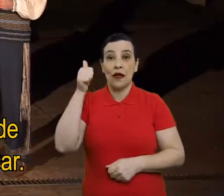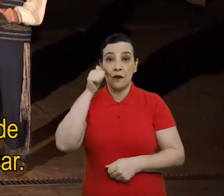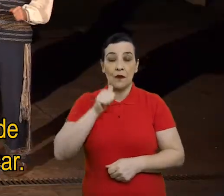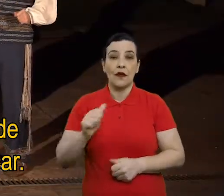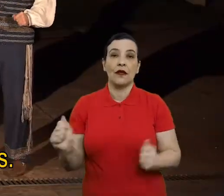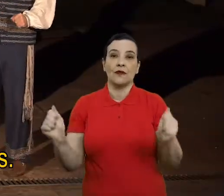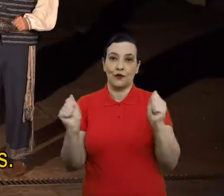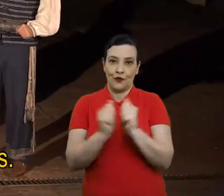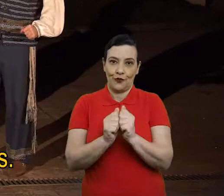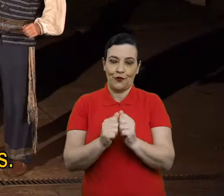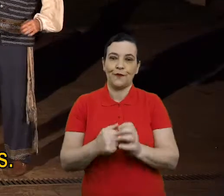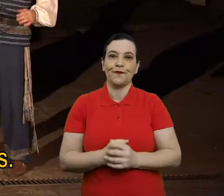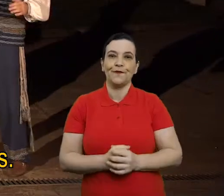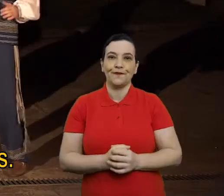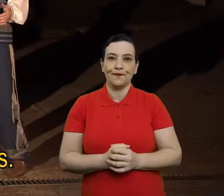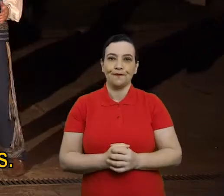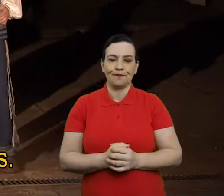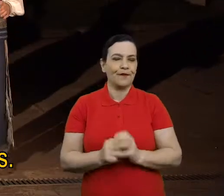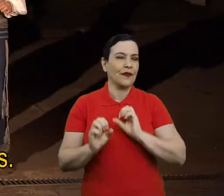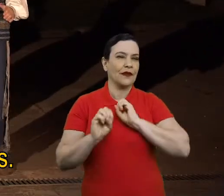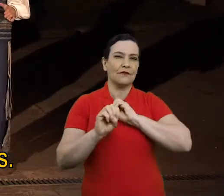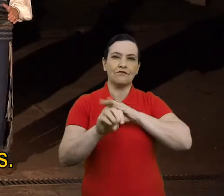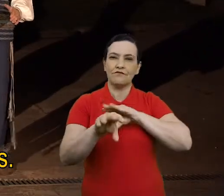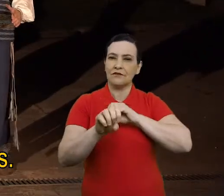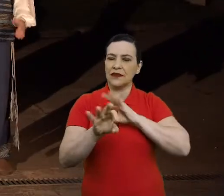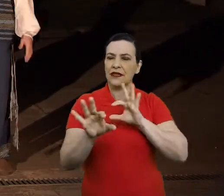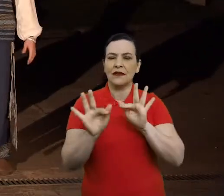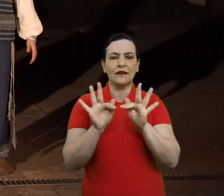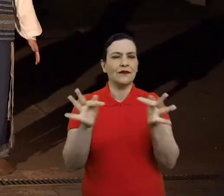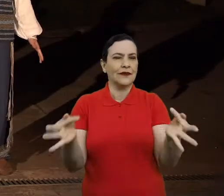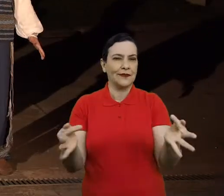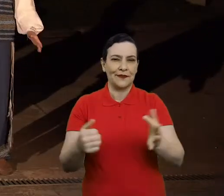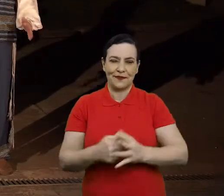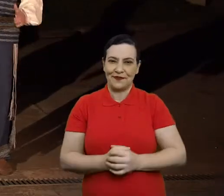dançar. Então, os passos dela são bem simples.